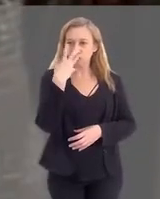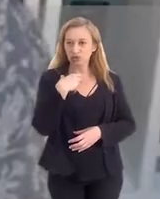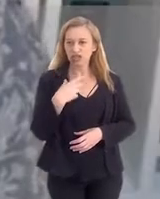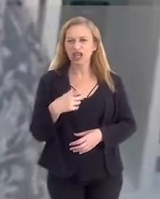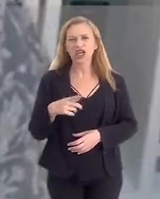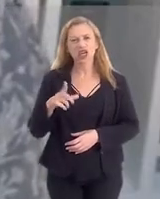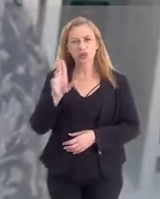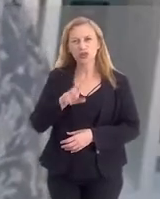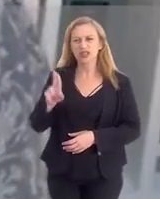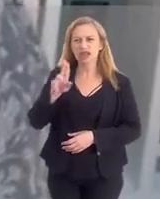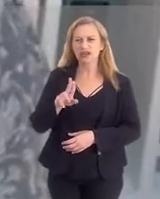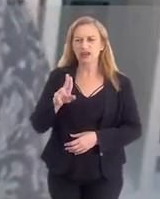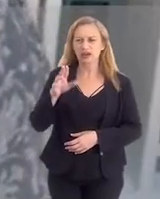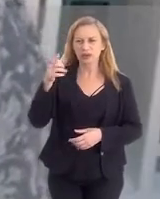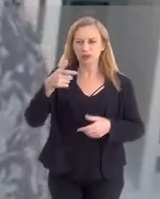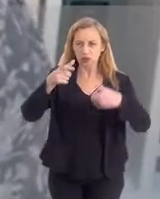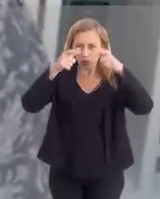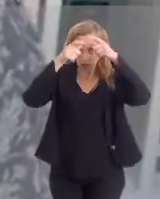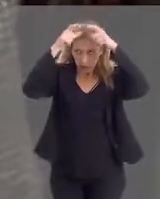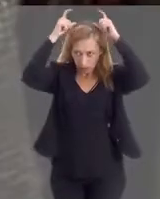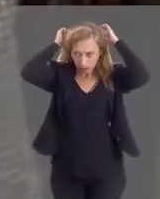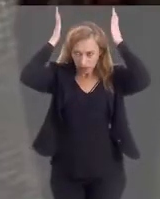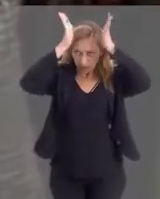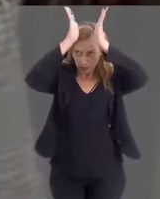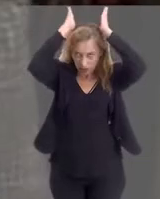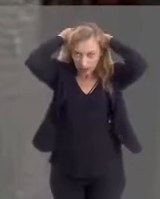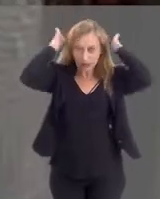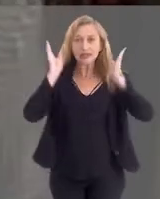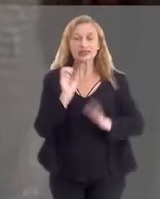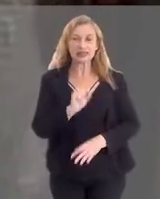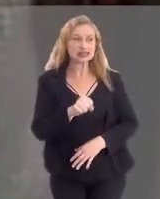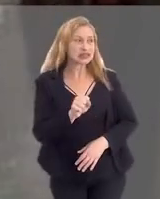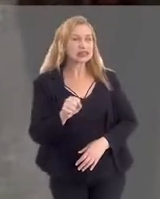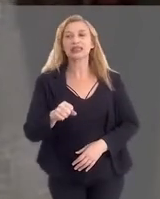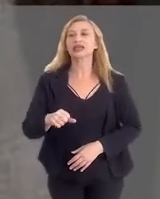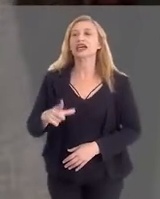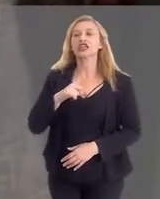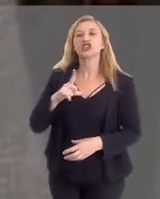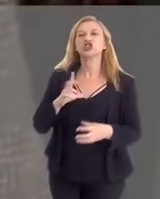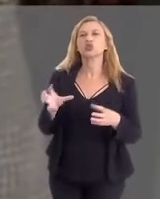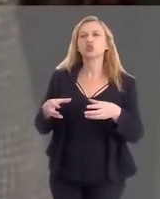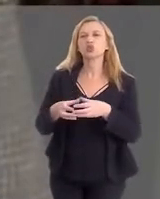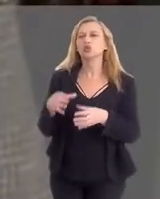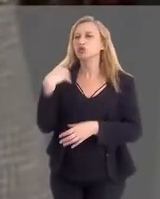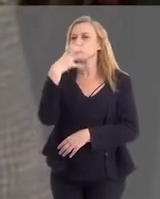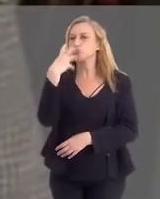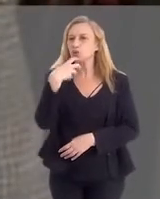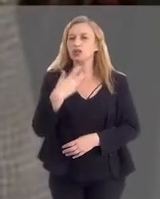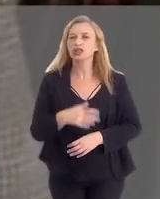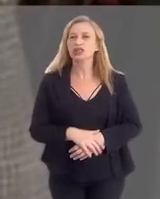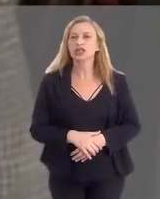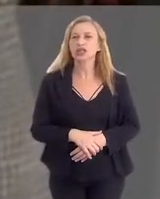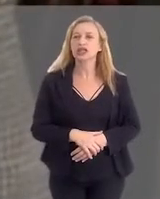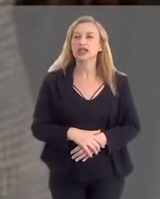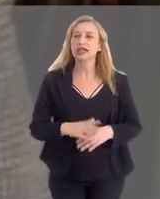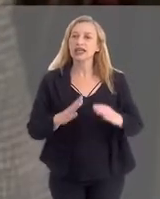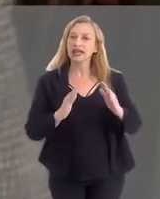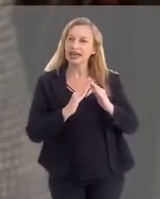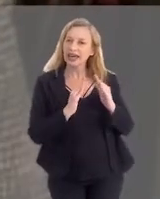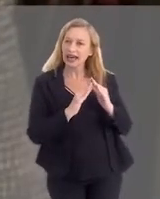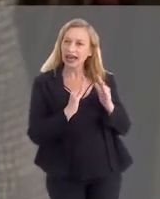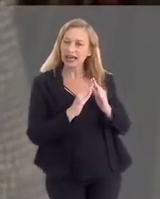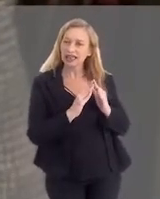banda na ele minha casa. Ele usava o pote moicano, era esse? É, ele mesmo. É, ele tinha uma banda e